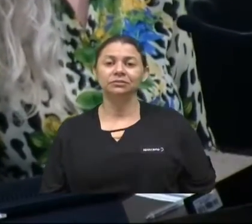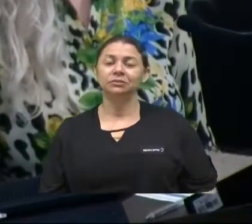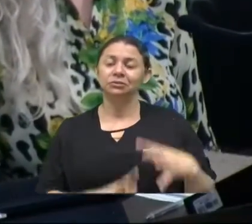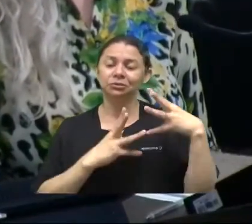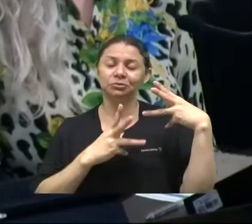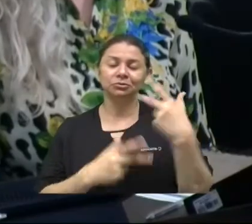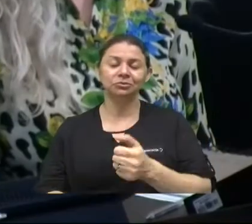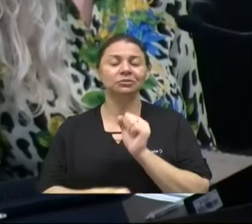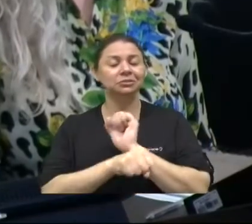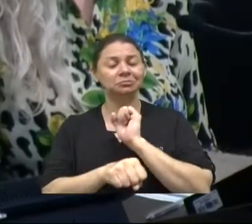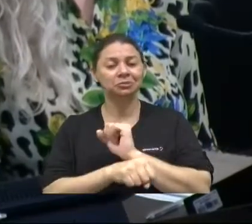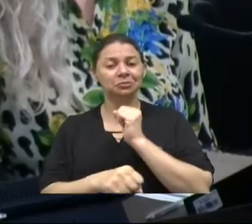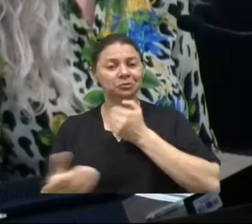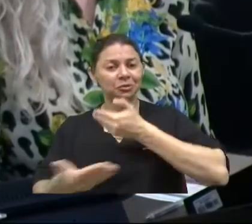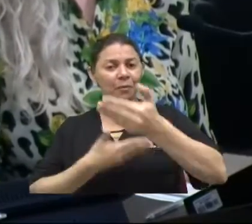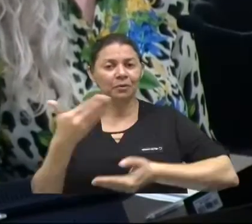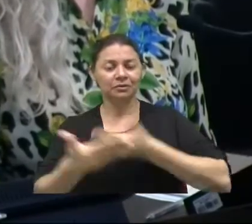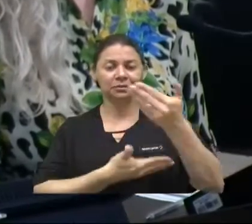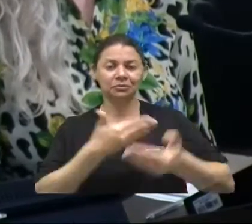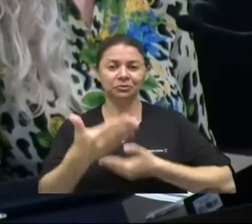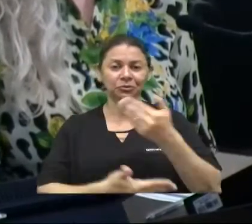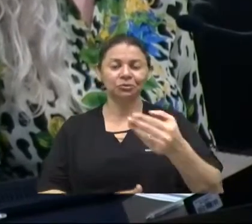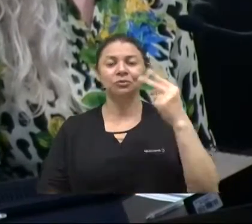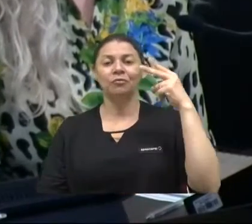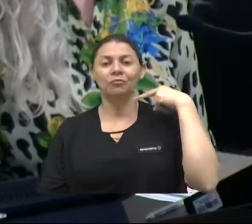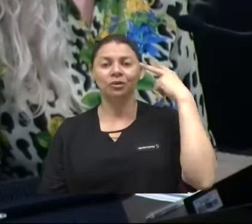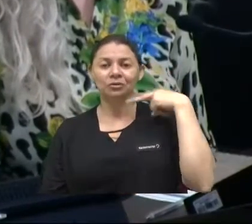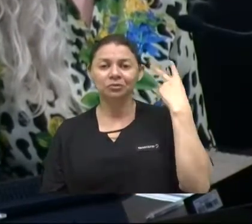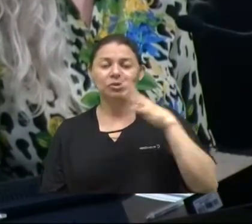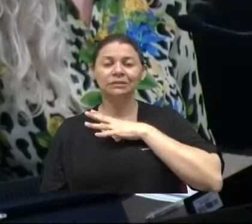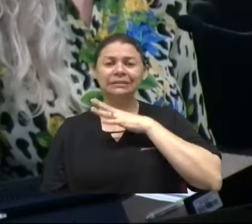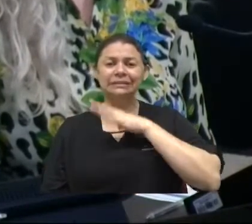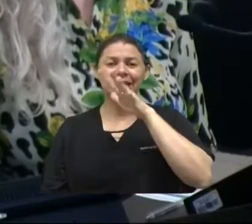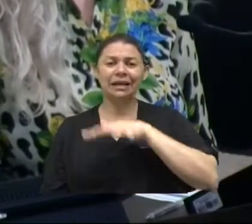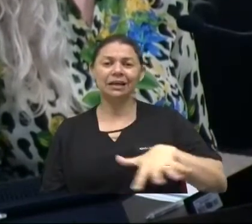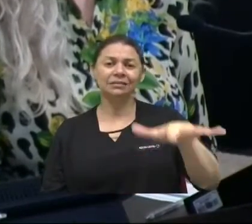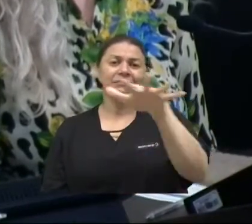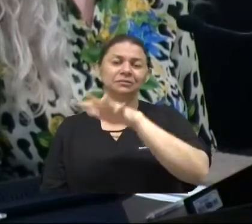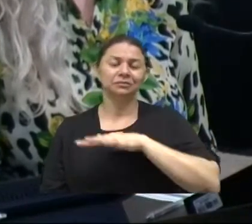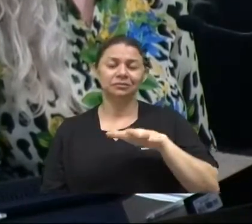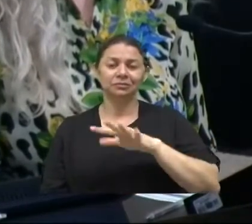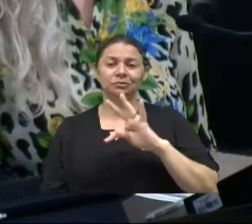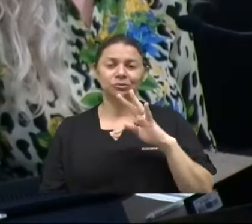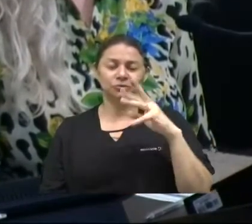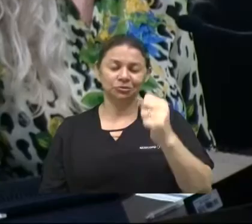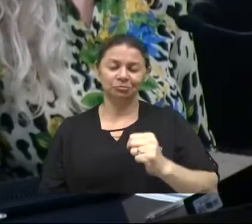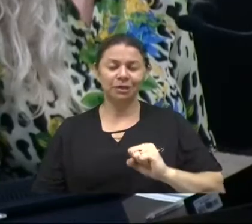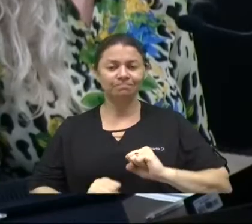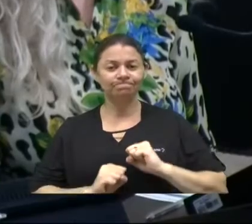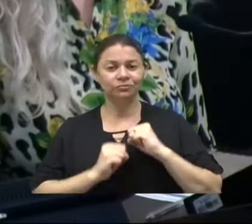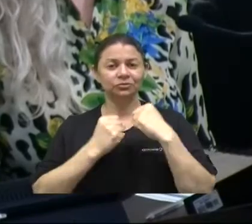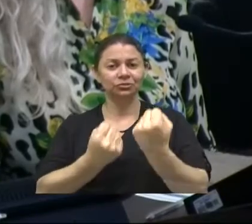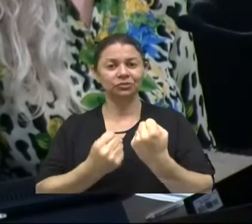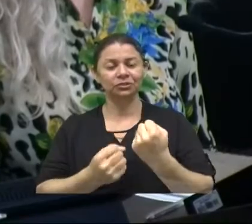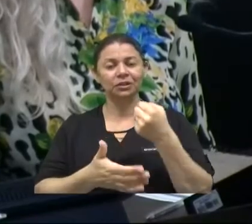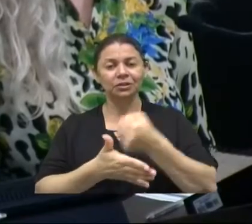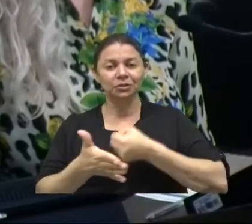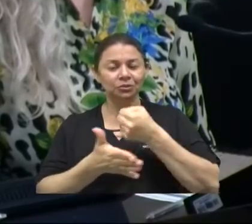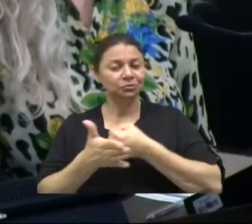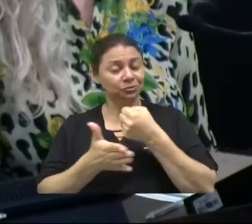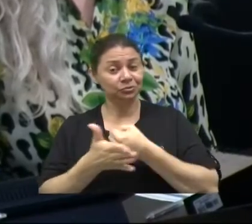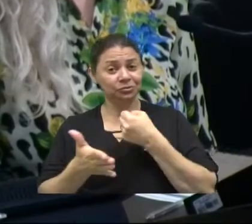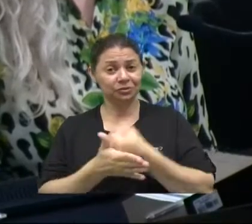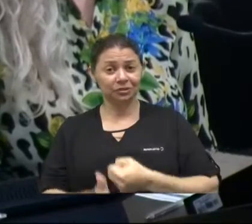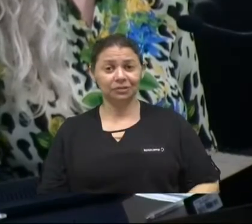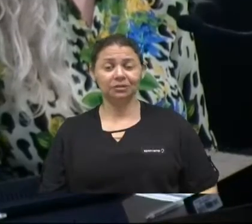vereadores, a colaboração de todos, a colaboração de toda a cidade, nos fortalecendo para que consigamos trazer esse trem para